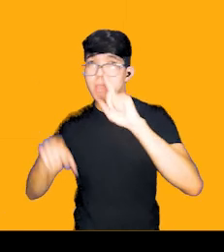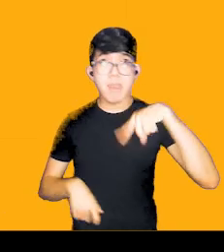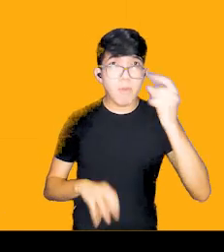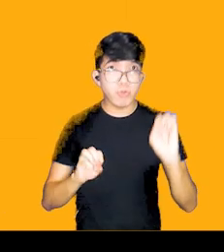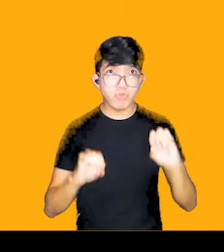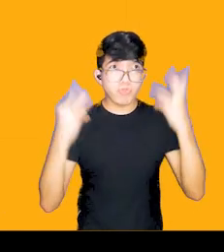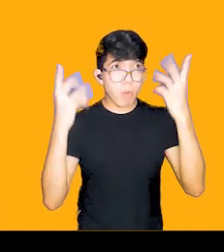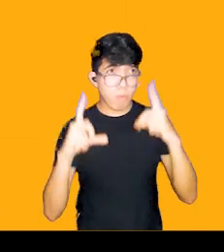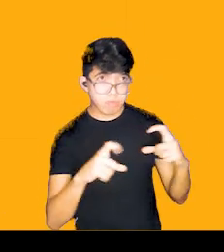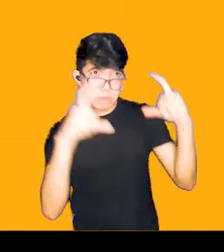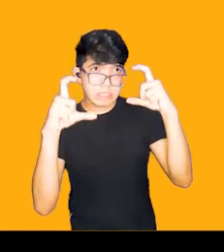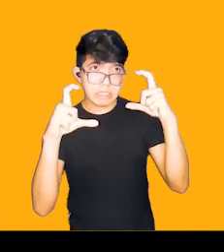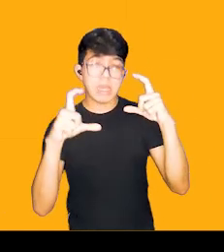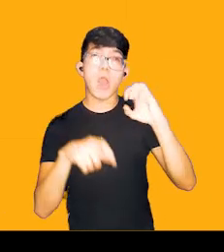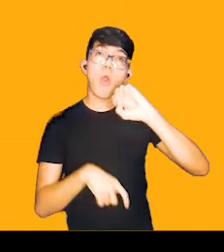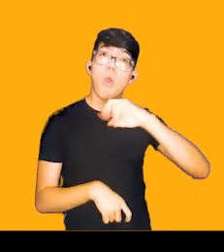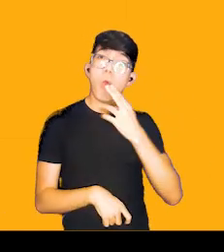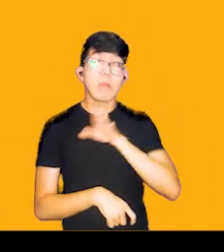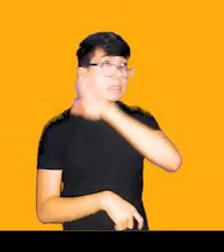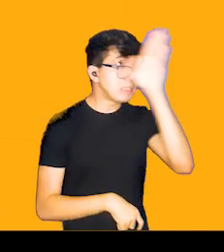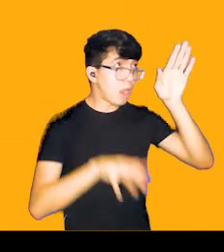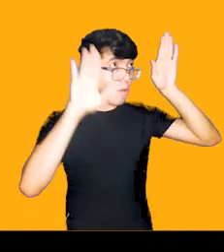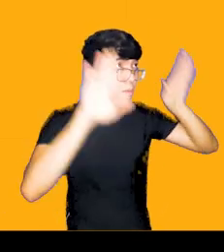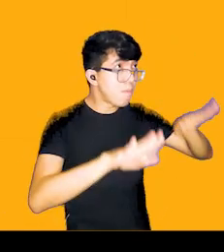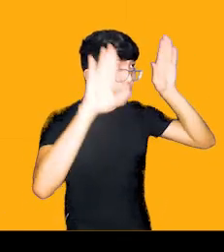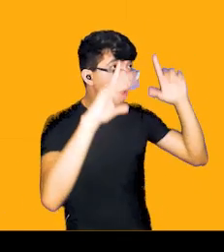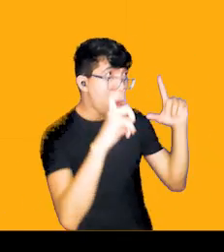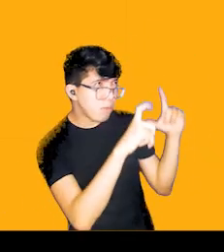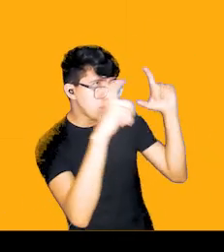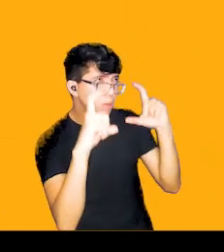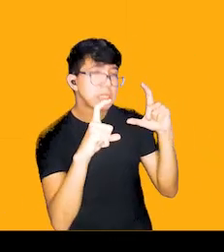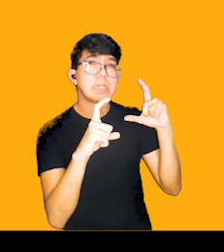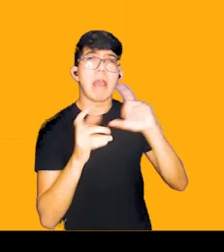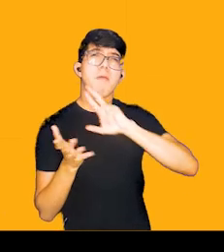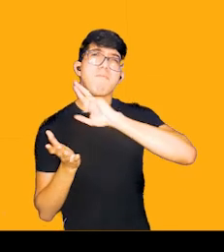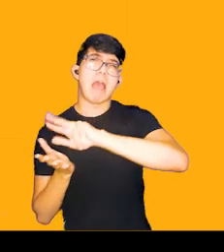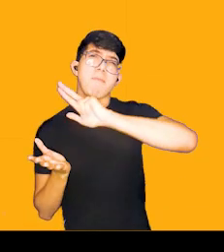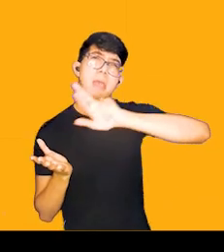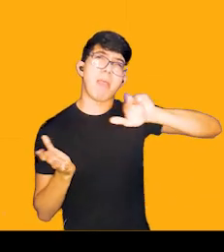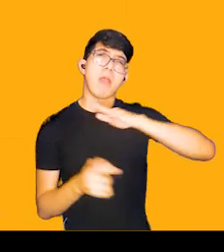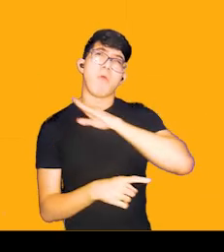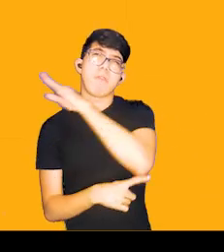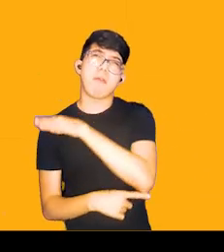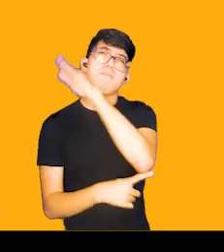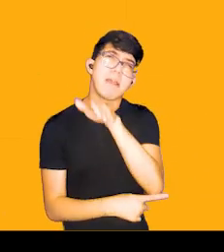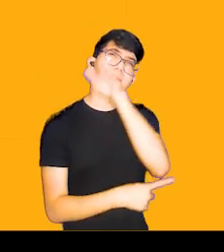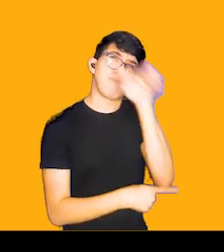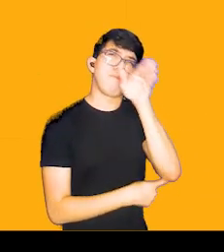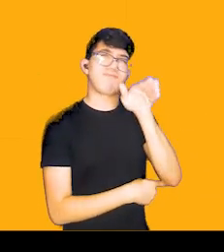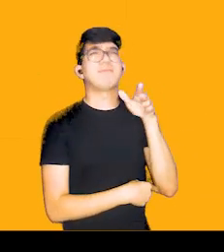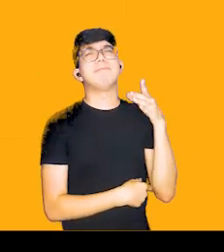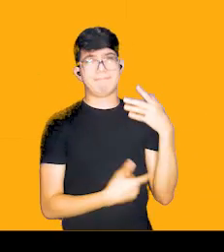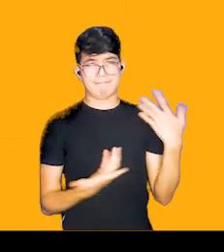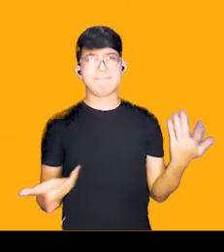show, né? E depois vai esperar alguém no aeroporto. Enfim,